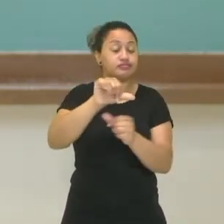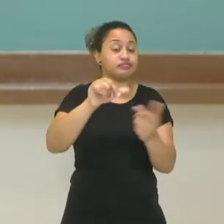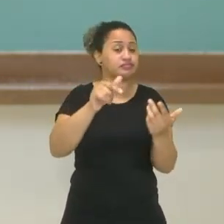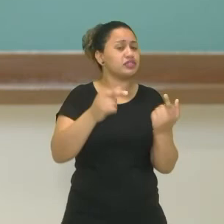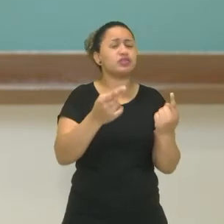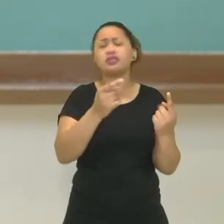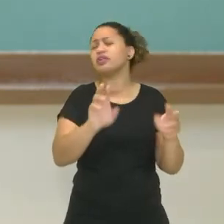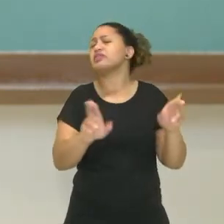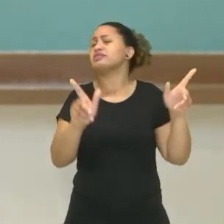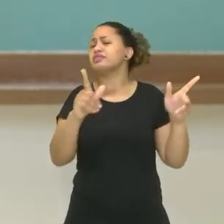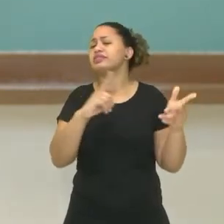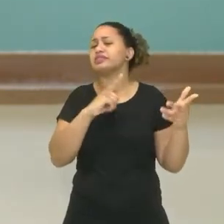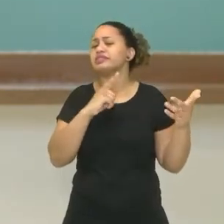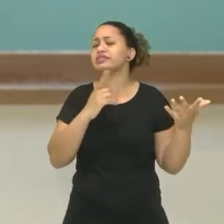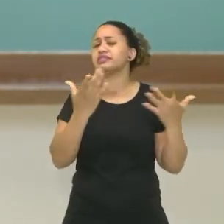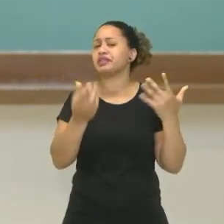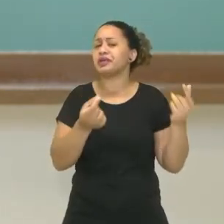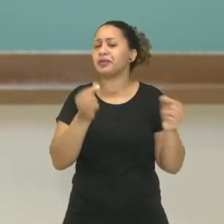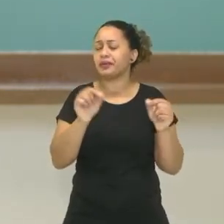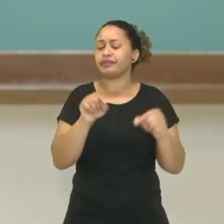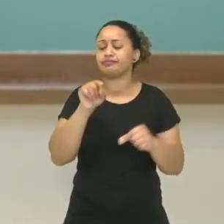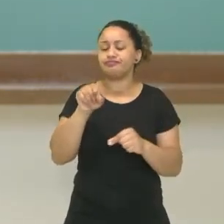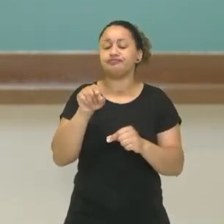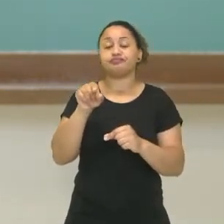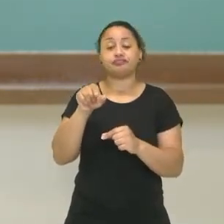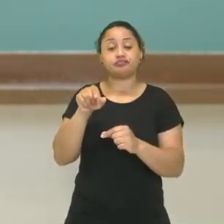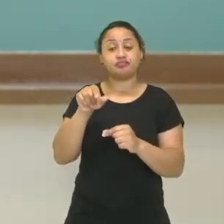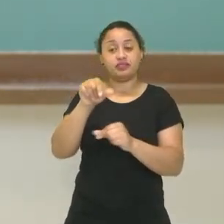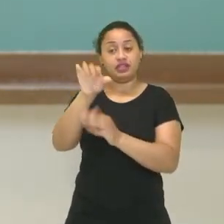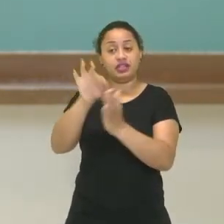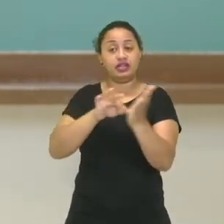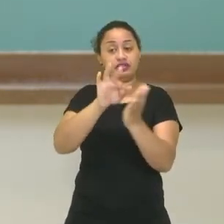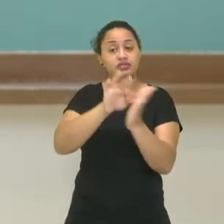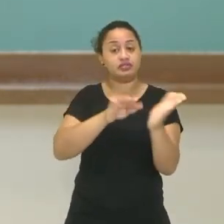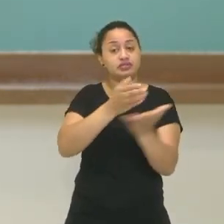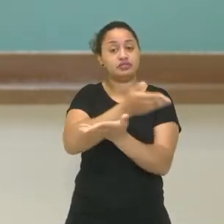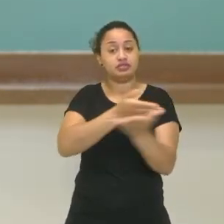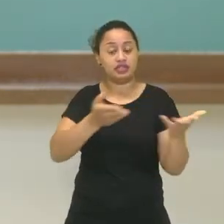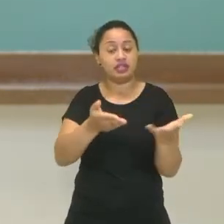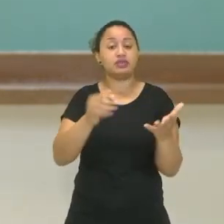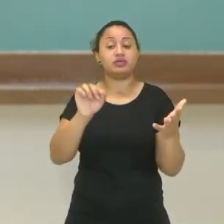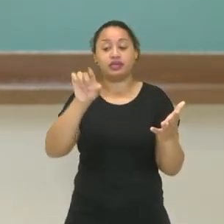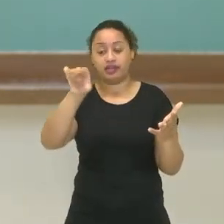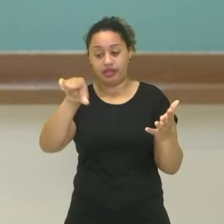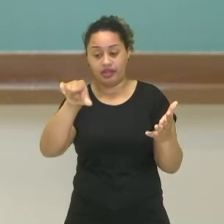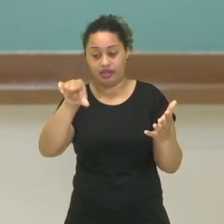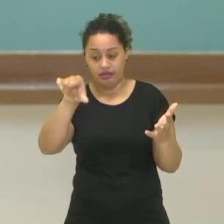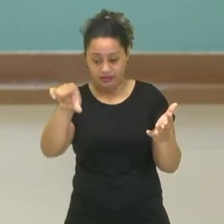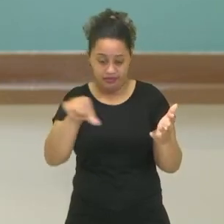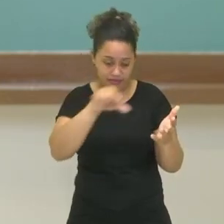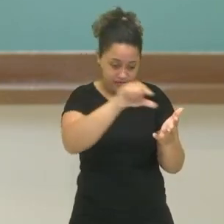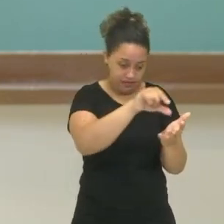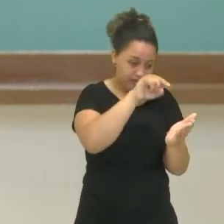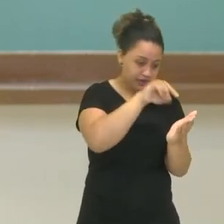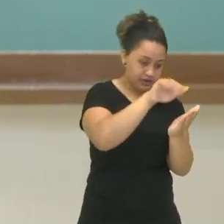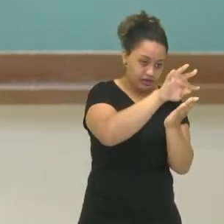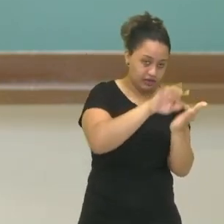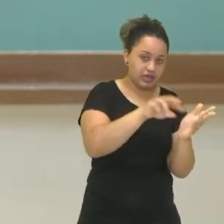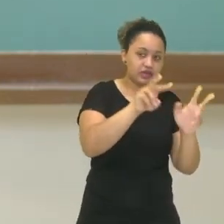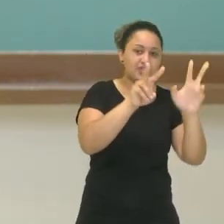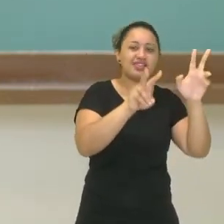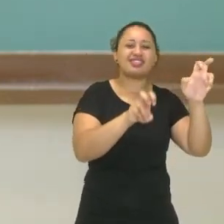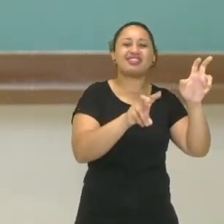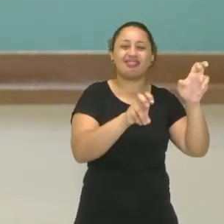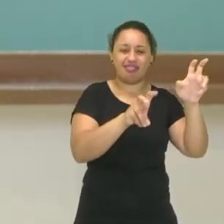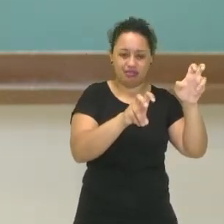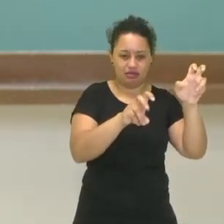e intertextualidade? Na intertextualidade, ocorre a citação, né? Ou seja, é um texto dentro do